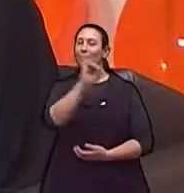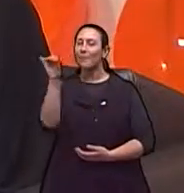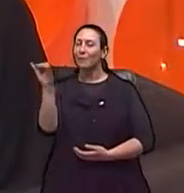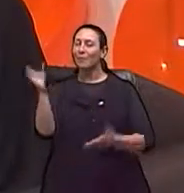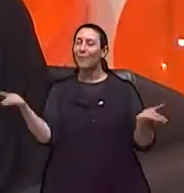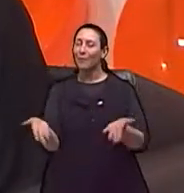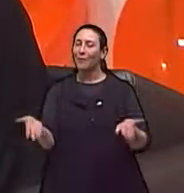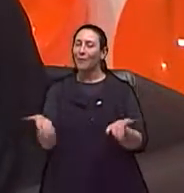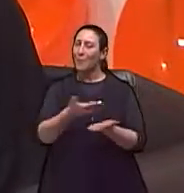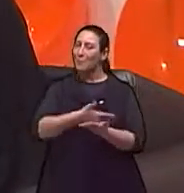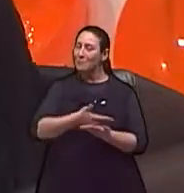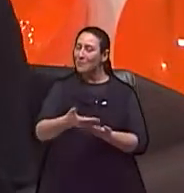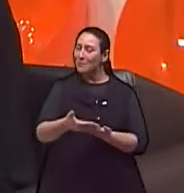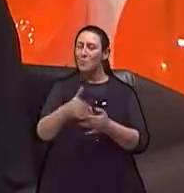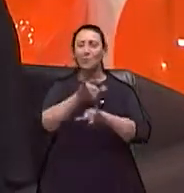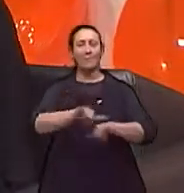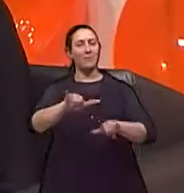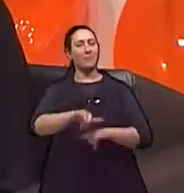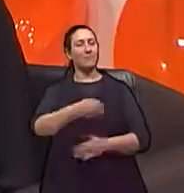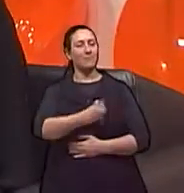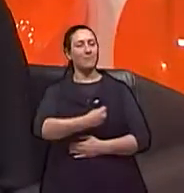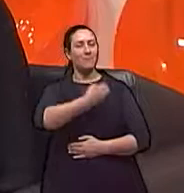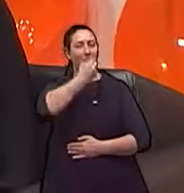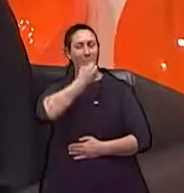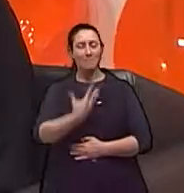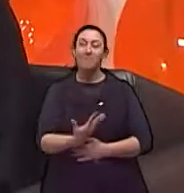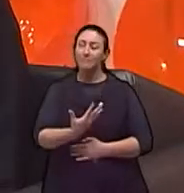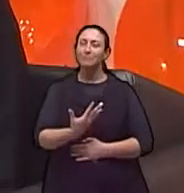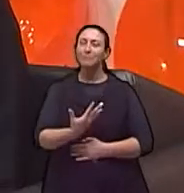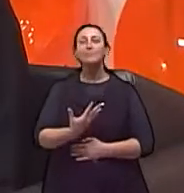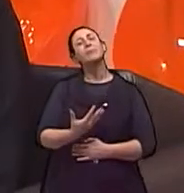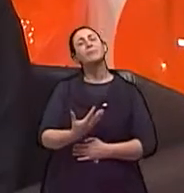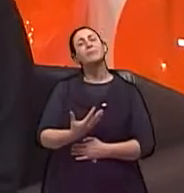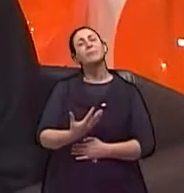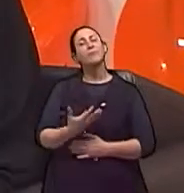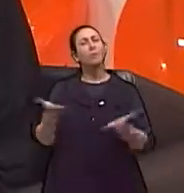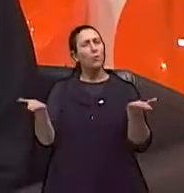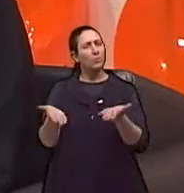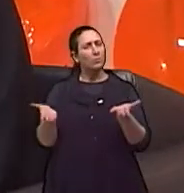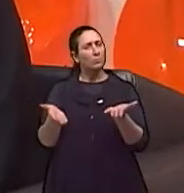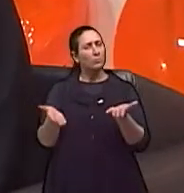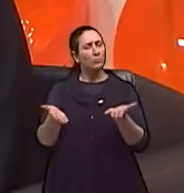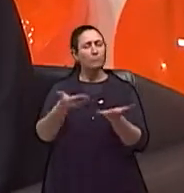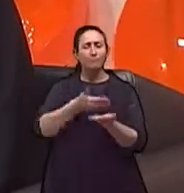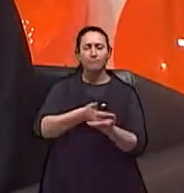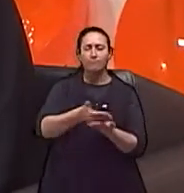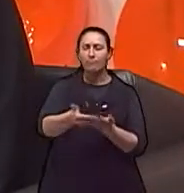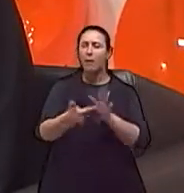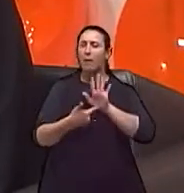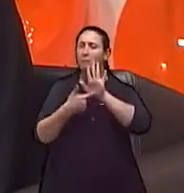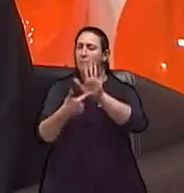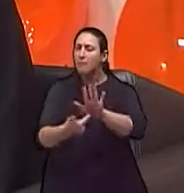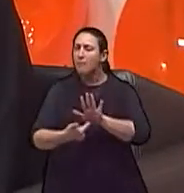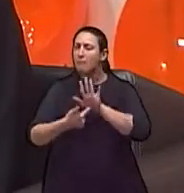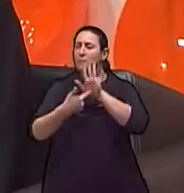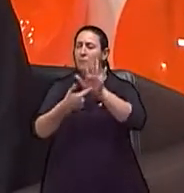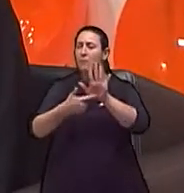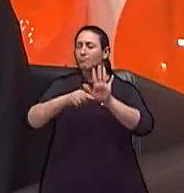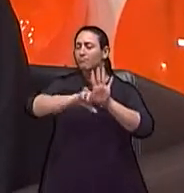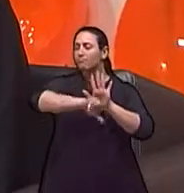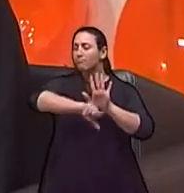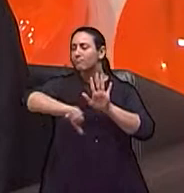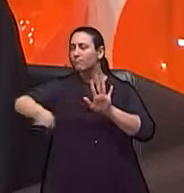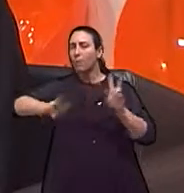Olá estamos começando mais um nosso viva bem A partir de hoje nós vamos apresentar uma nova série de